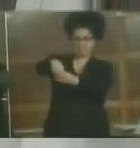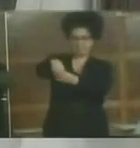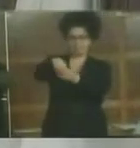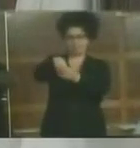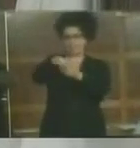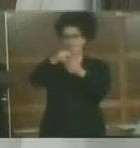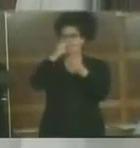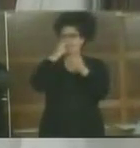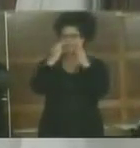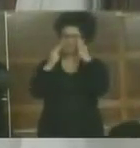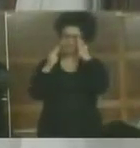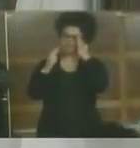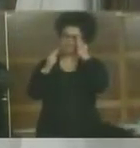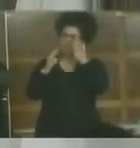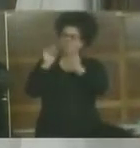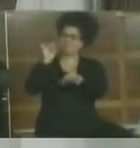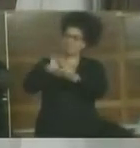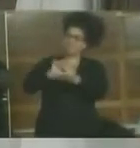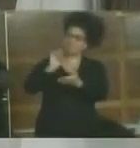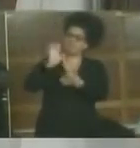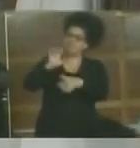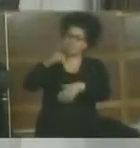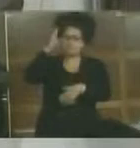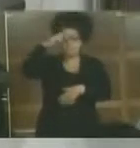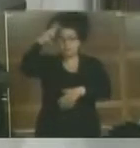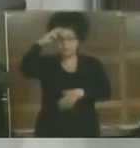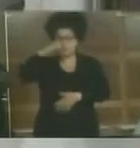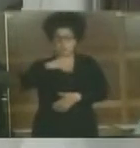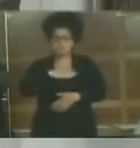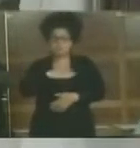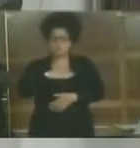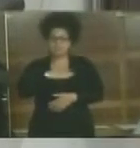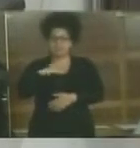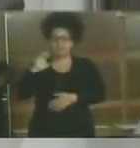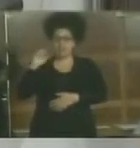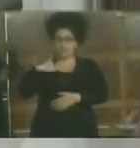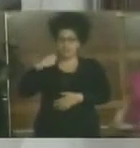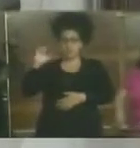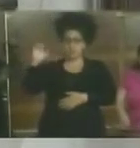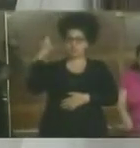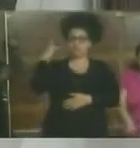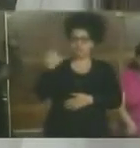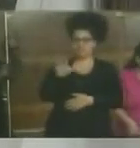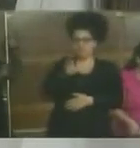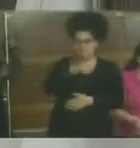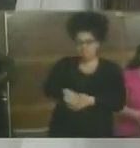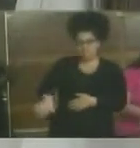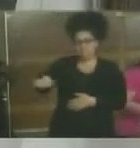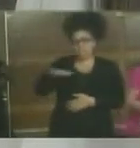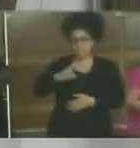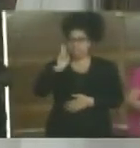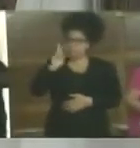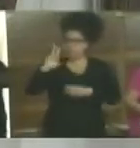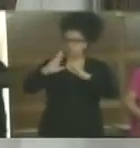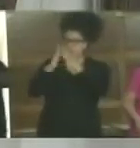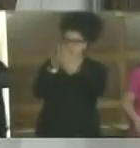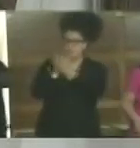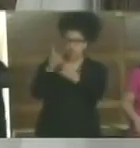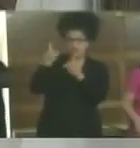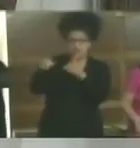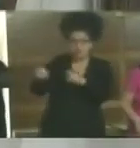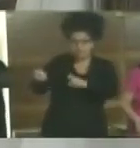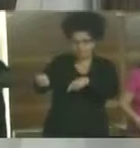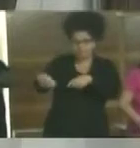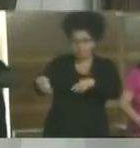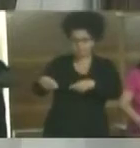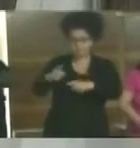diferente, mas me lembrou muito a minha infância, quando a gente via... É uma escola quase que na roça, porque é no sertão do